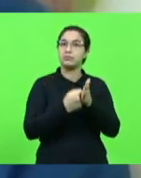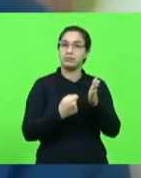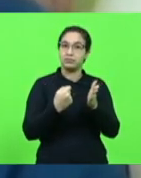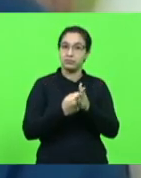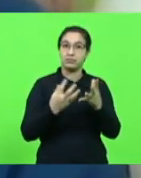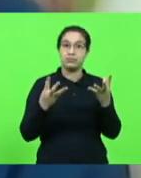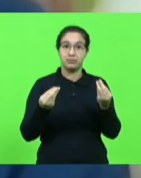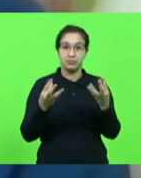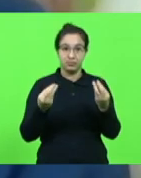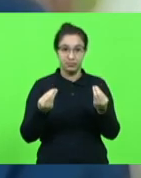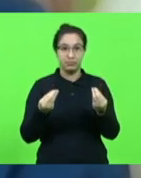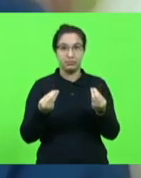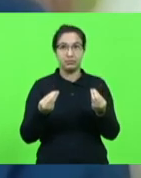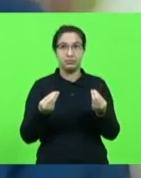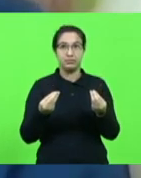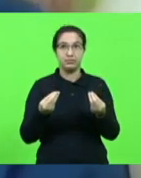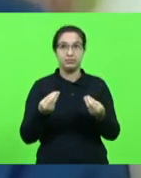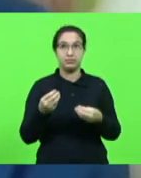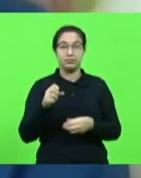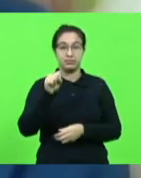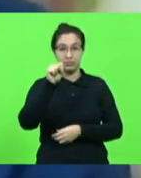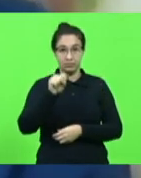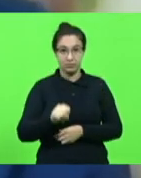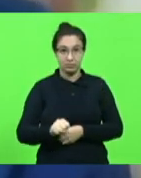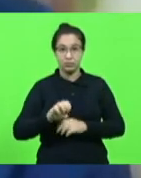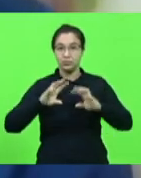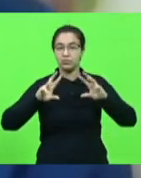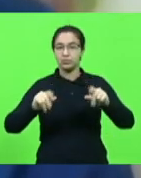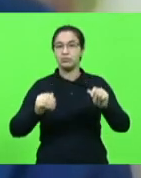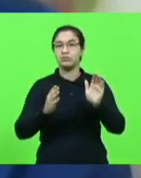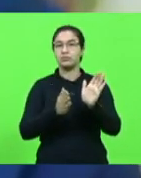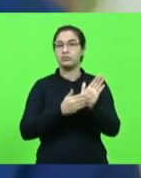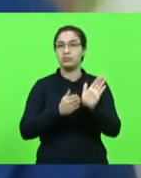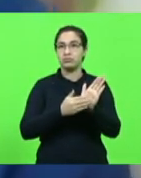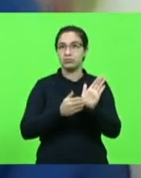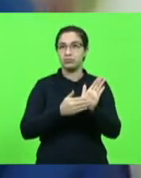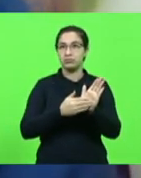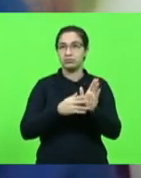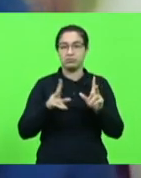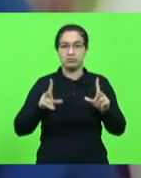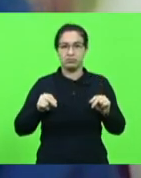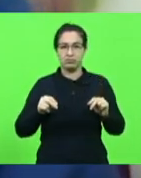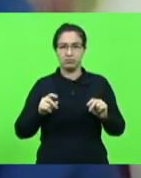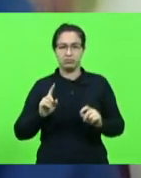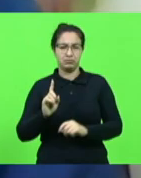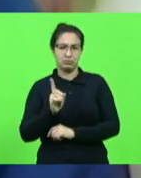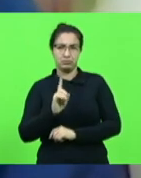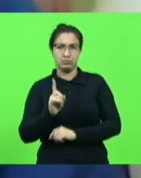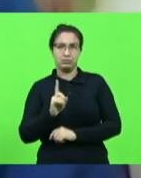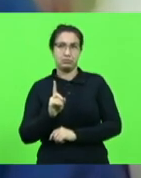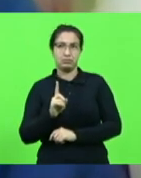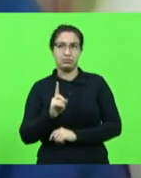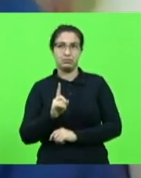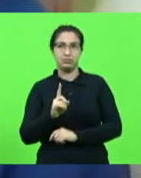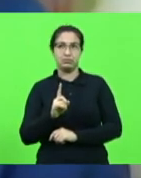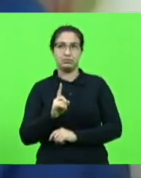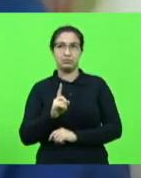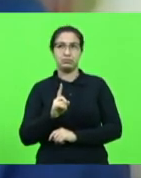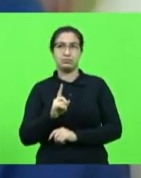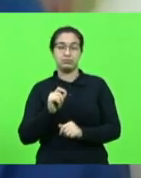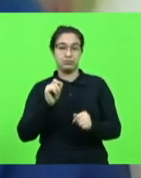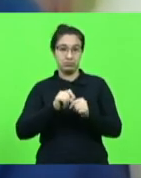estamos nós do sul estamos todos nós de parabéns. Eu acho que não é mérito nenhum fazer ou deixar fazer, porque